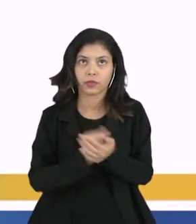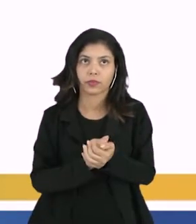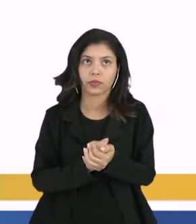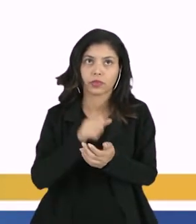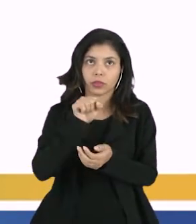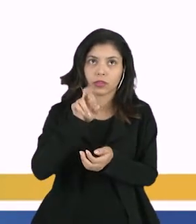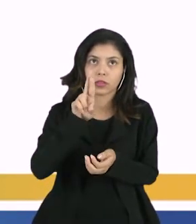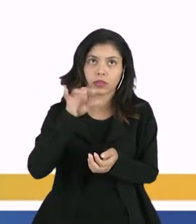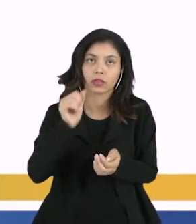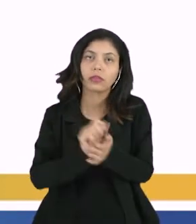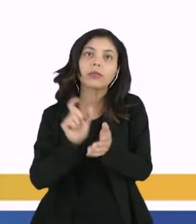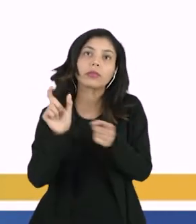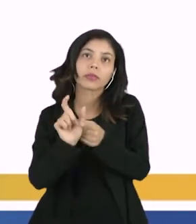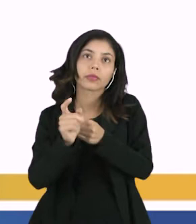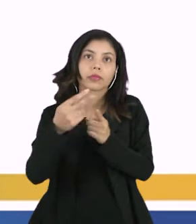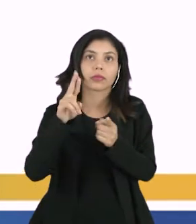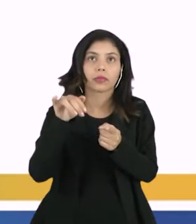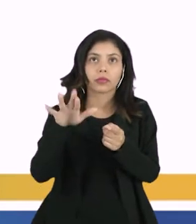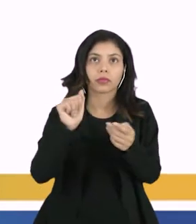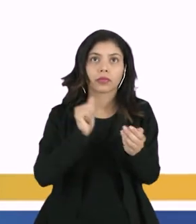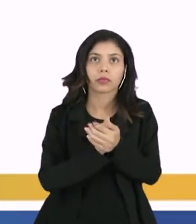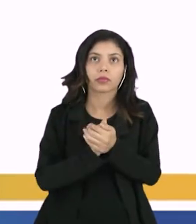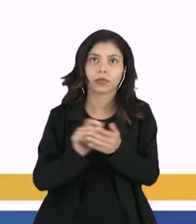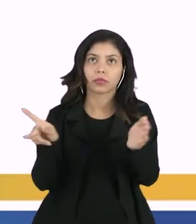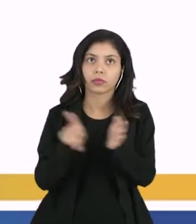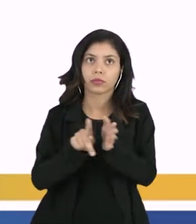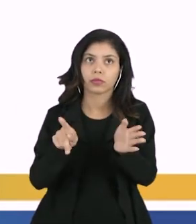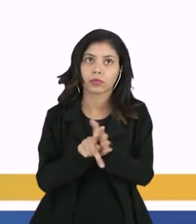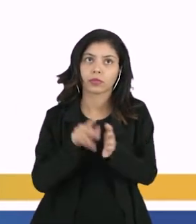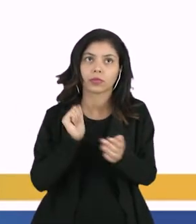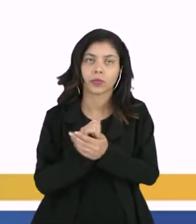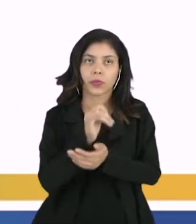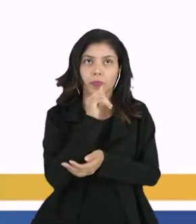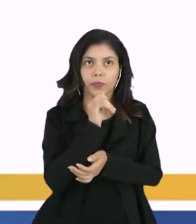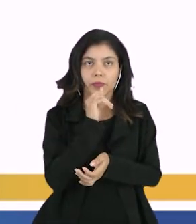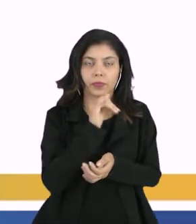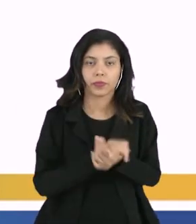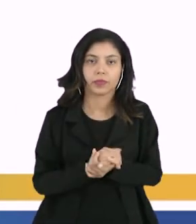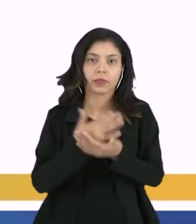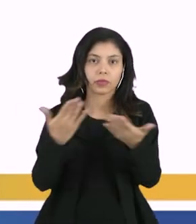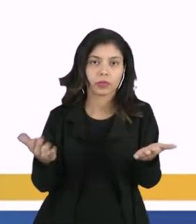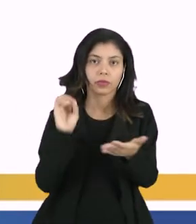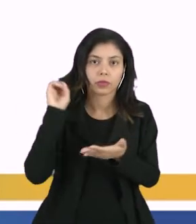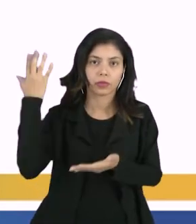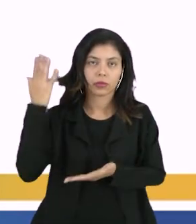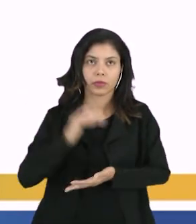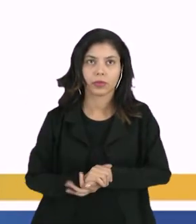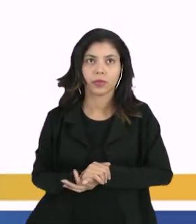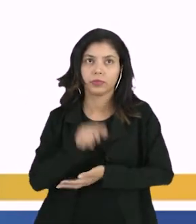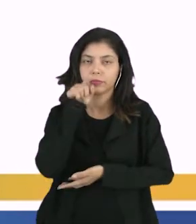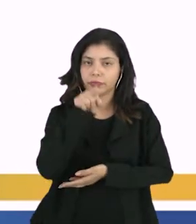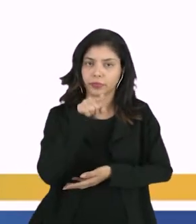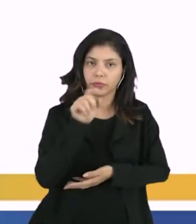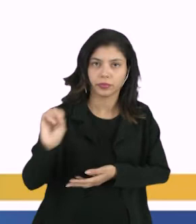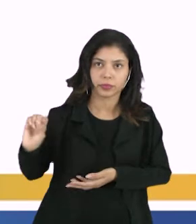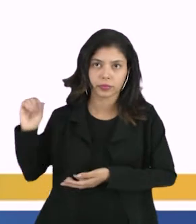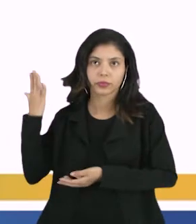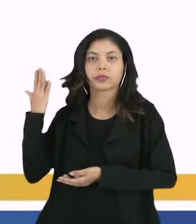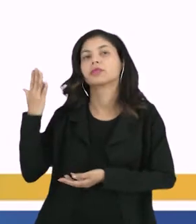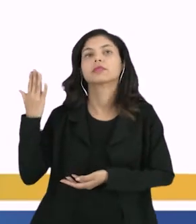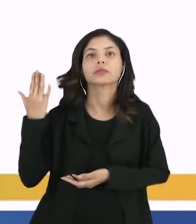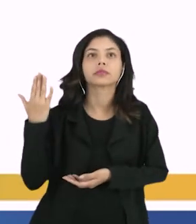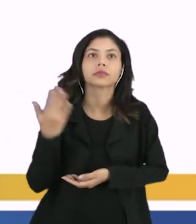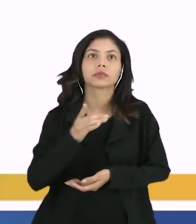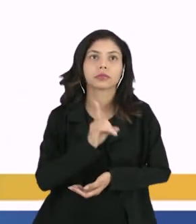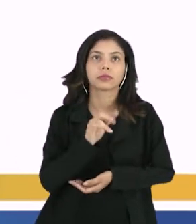um sufixo à palavra primitiva de forma simultânea. Só que o que acontece? Nesse caso aí,